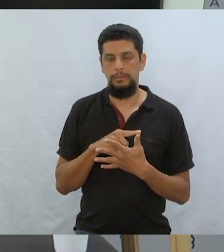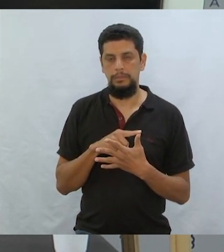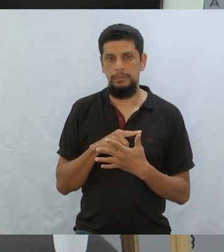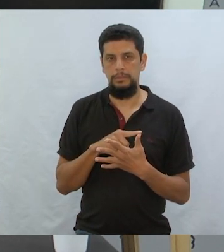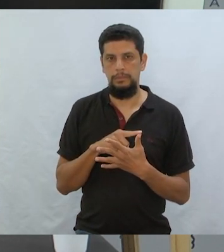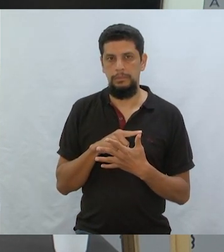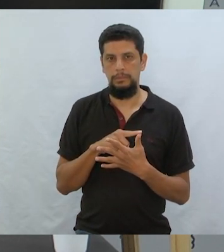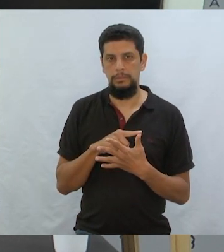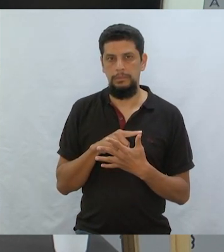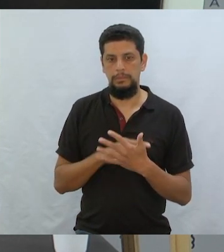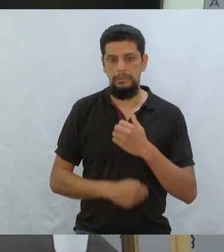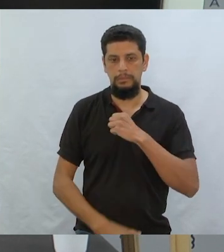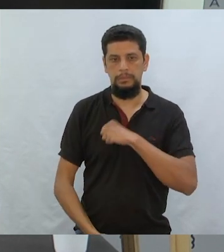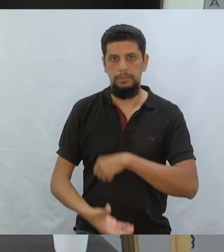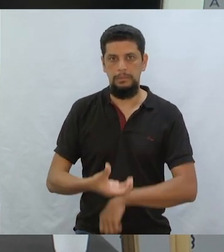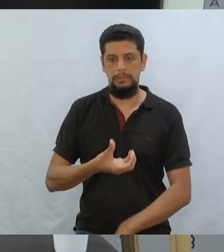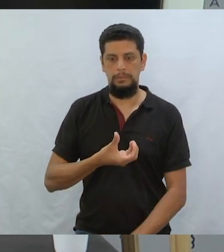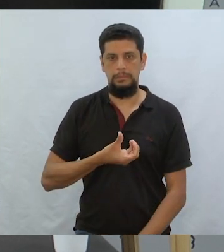cinco,